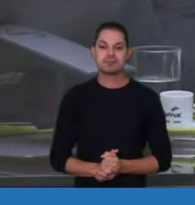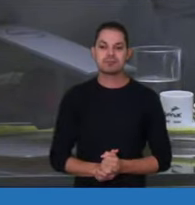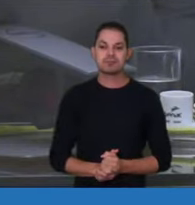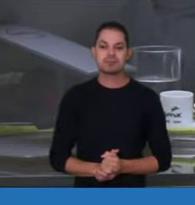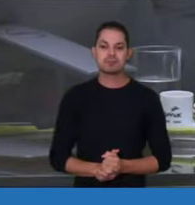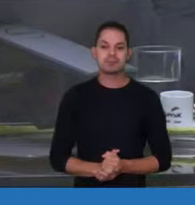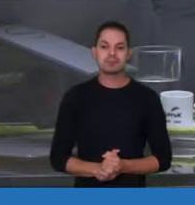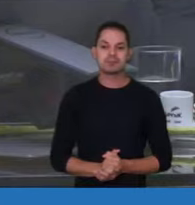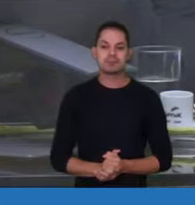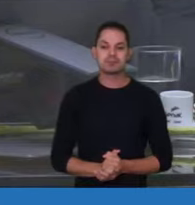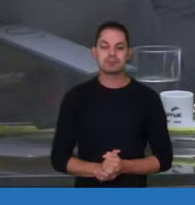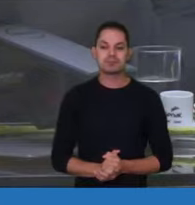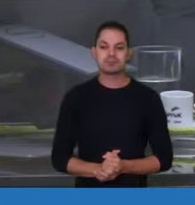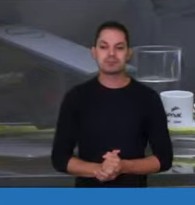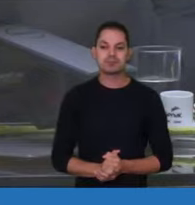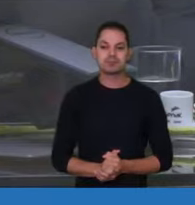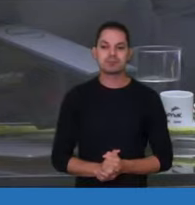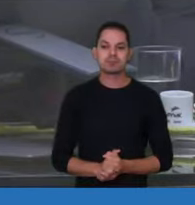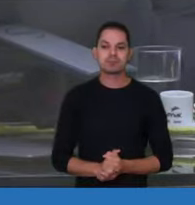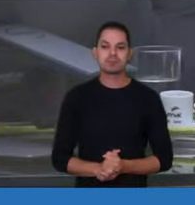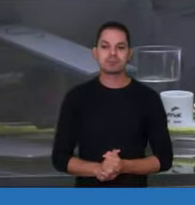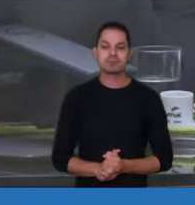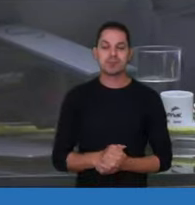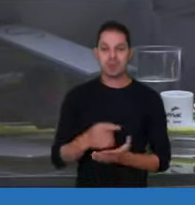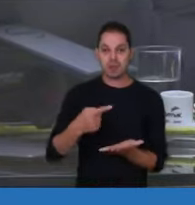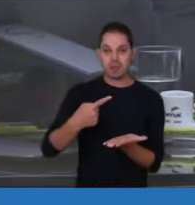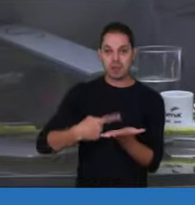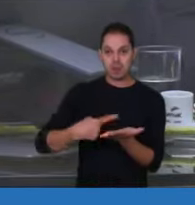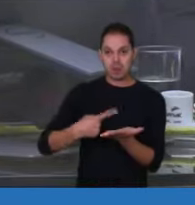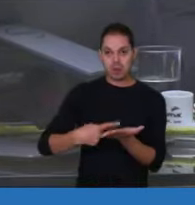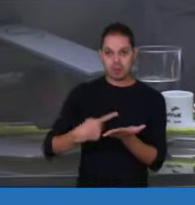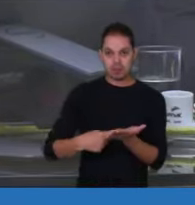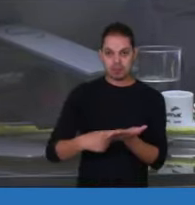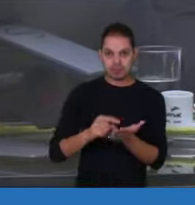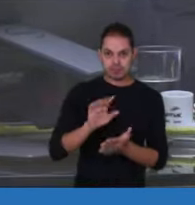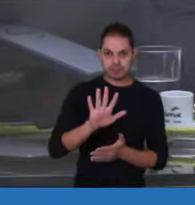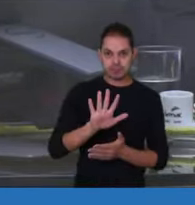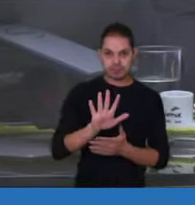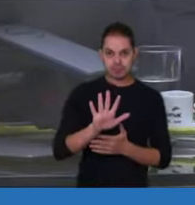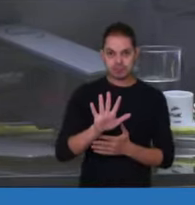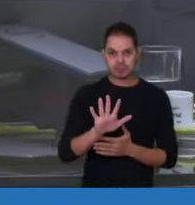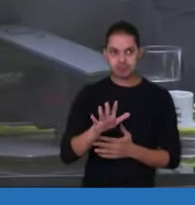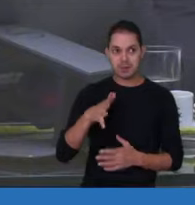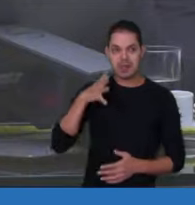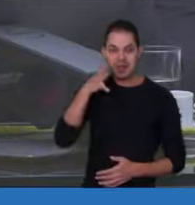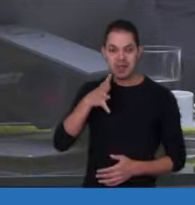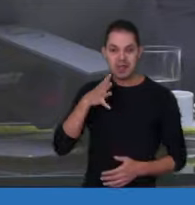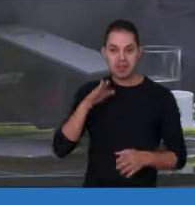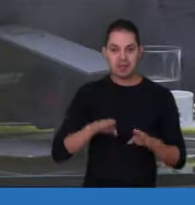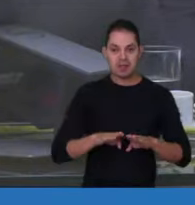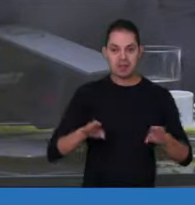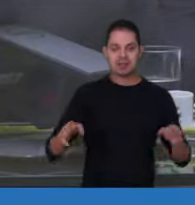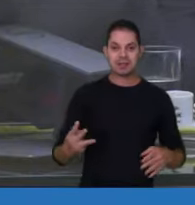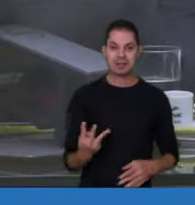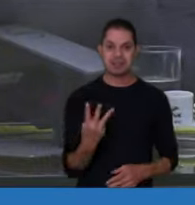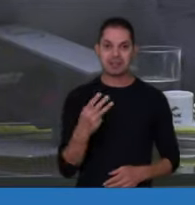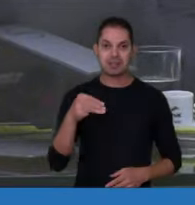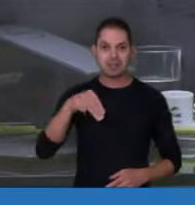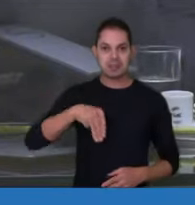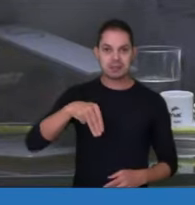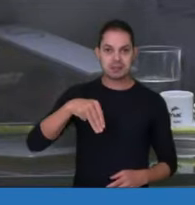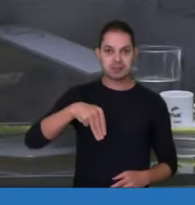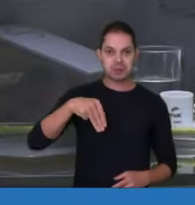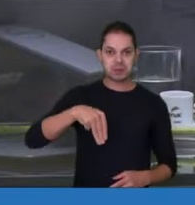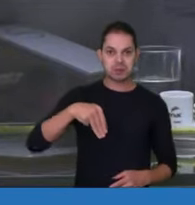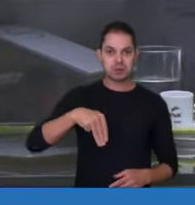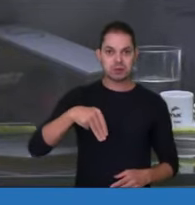para uma apresentação musical, eu queria tentar combinar com vocês as falas da mesa de 3 minutos... as falas